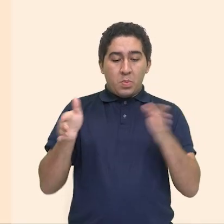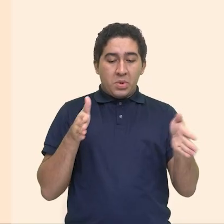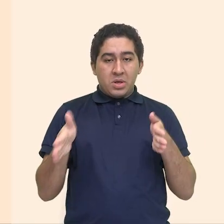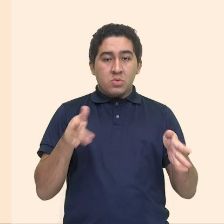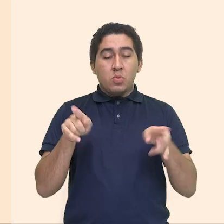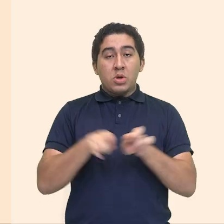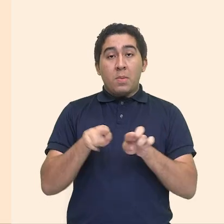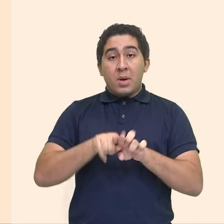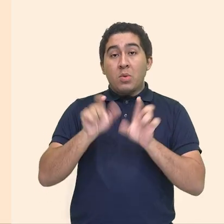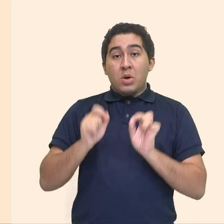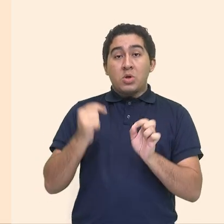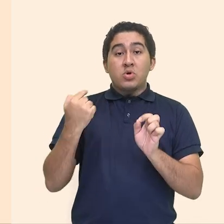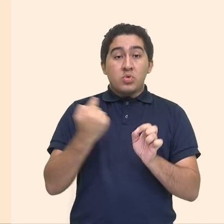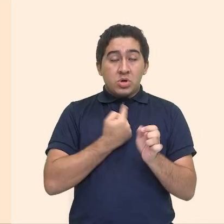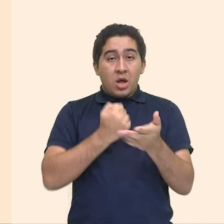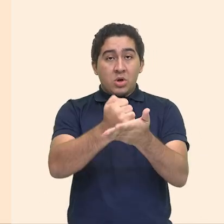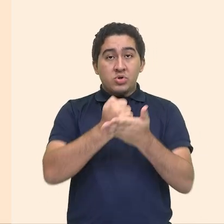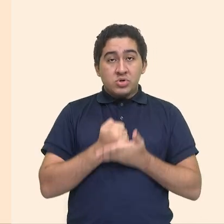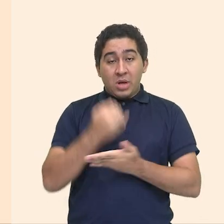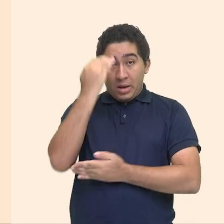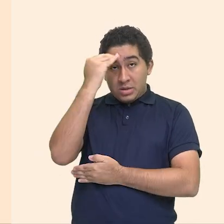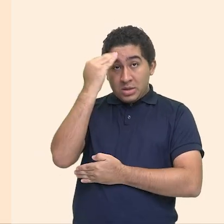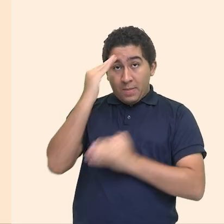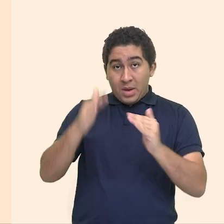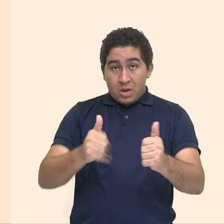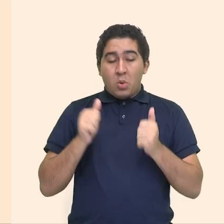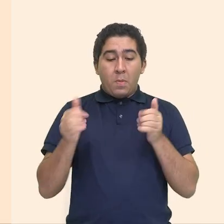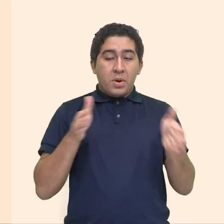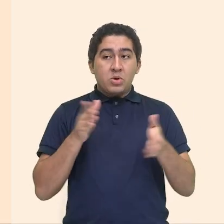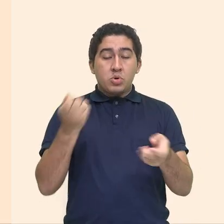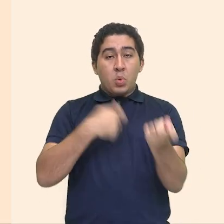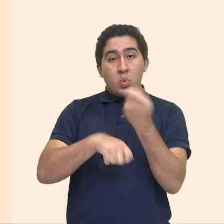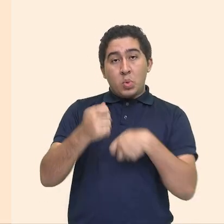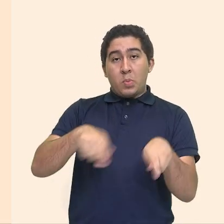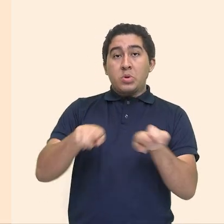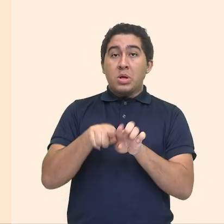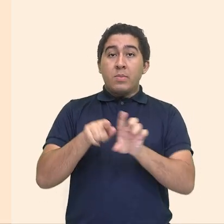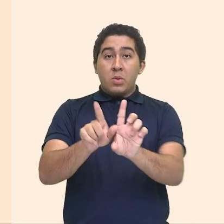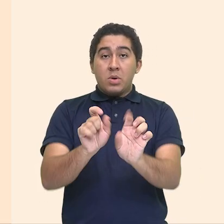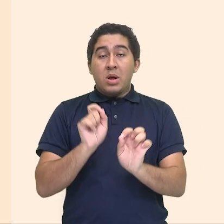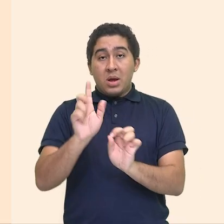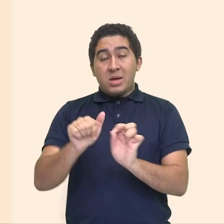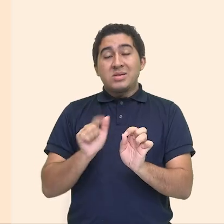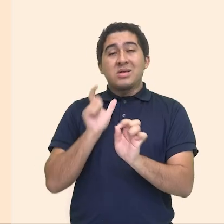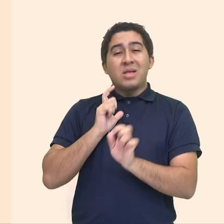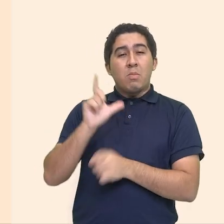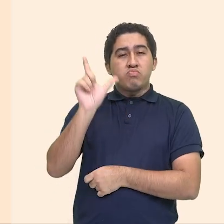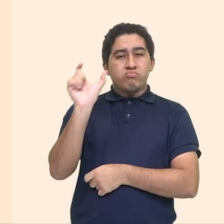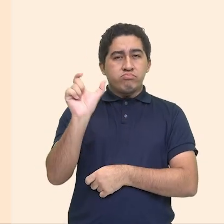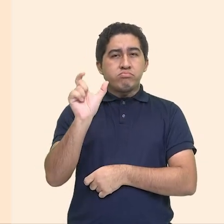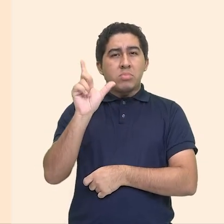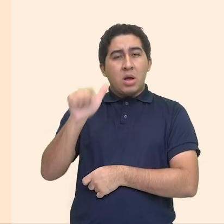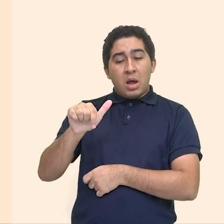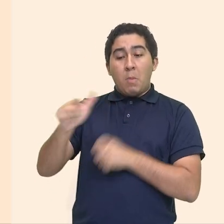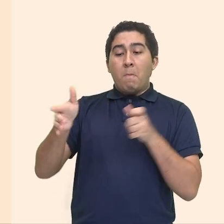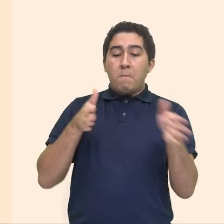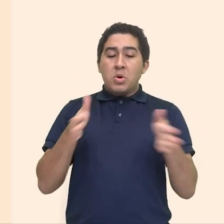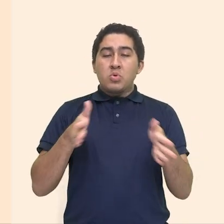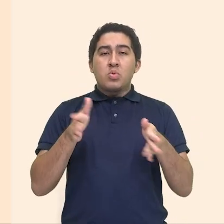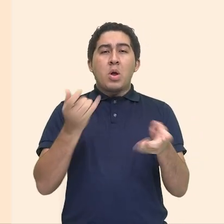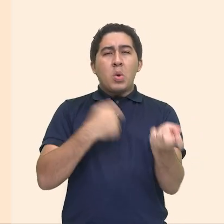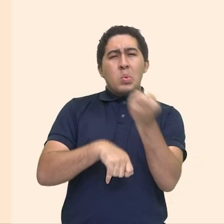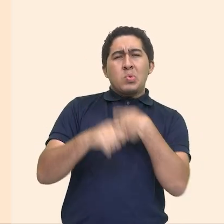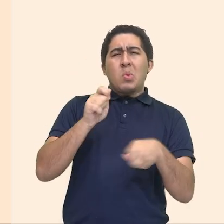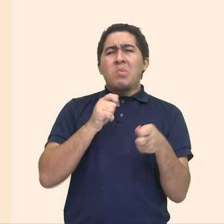nos ajudar a compreender esses ciclos econômicos, inclusive esse termo ciclo econômico, ele é um